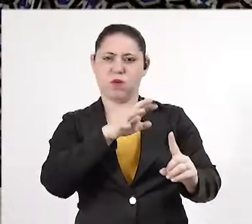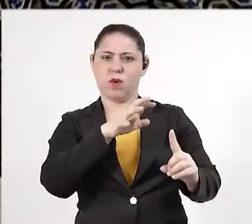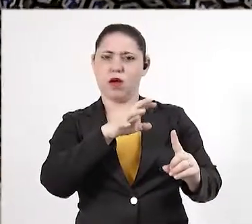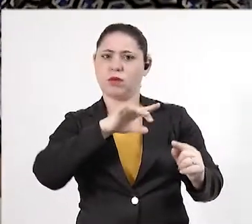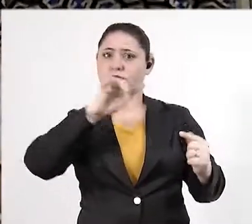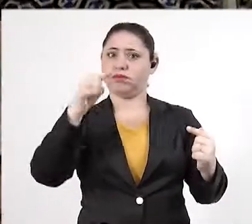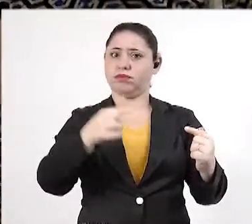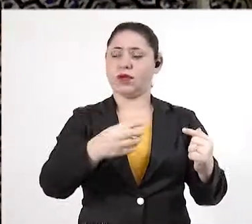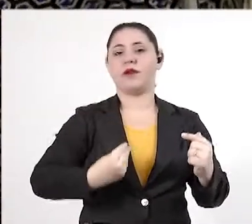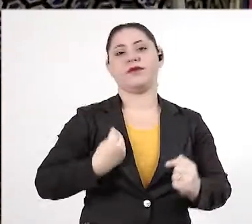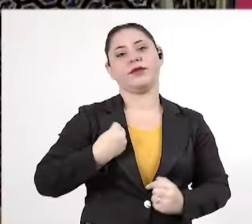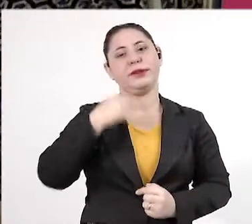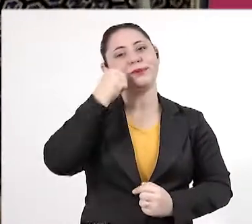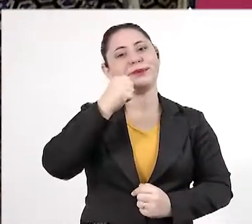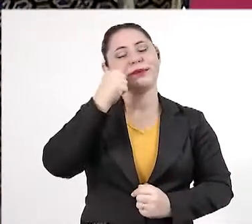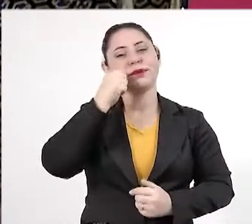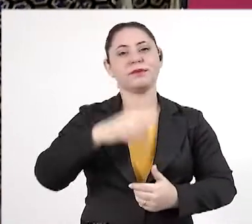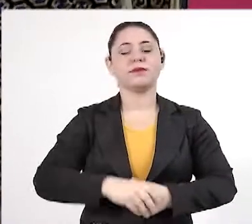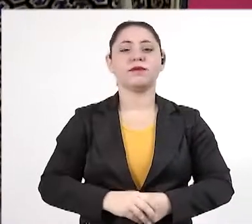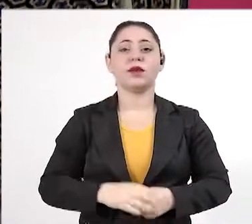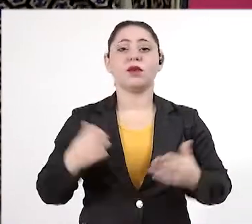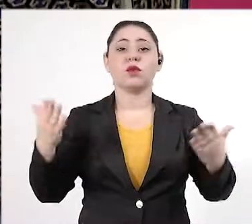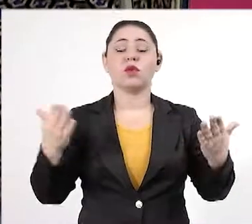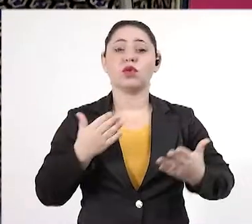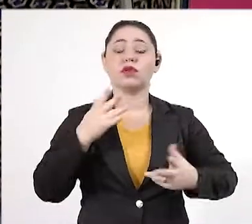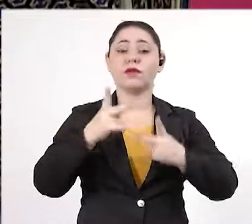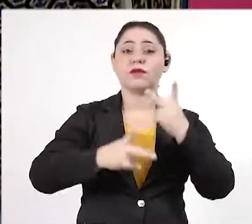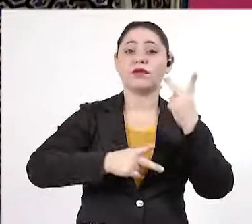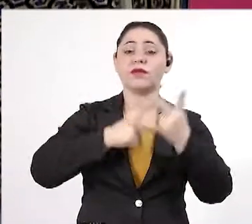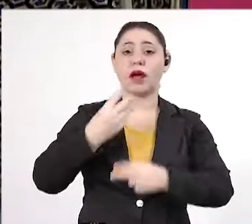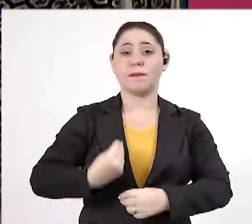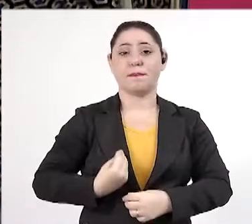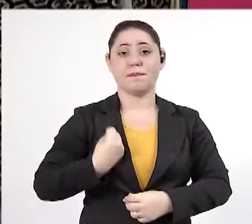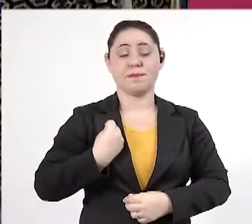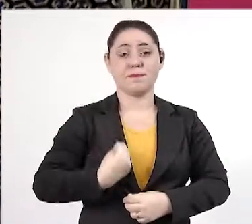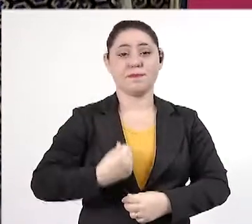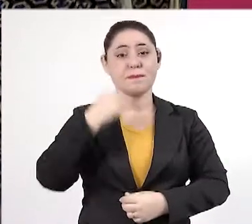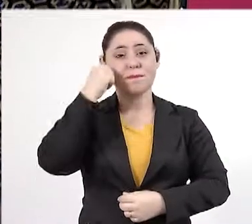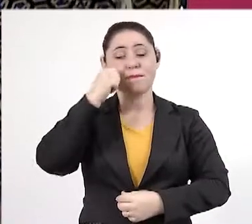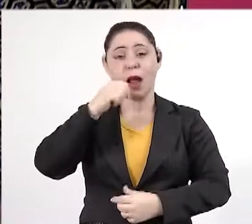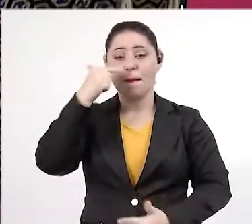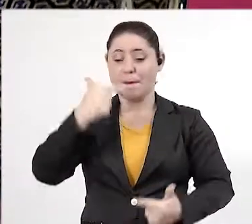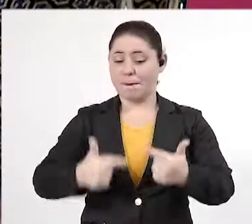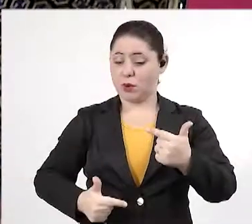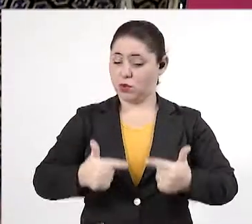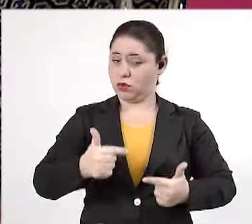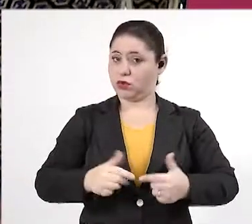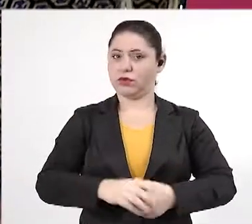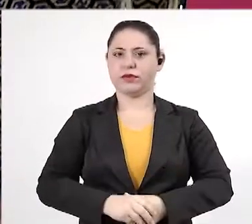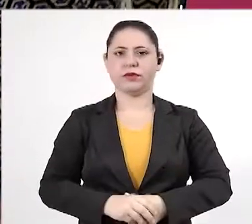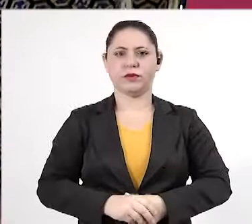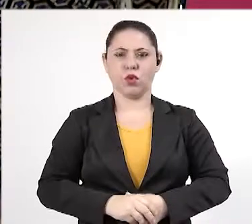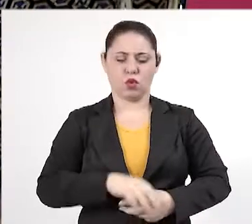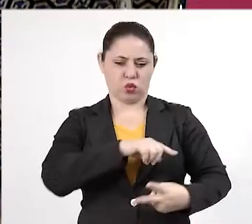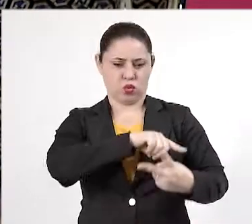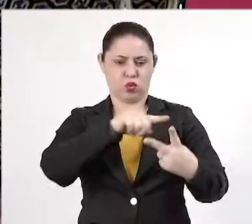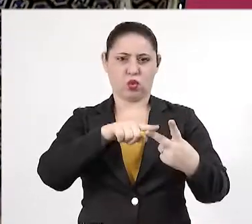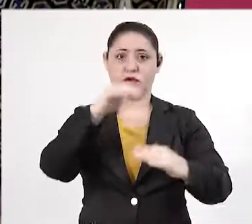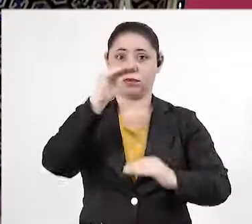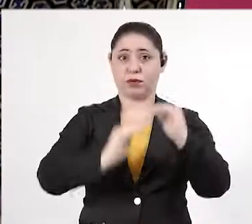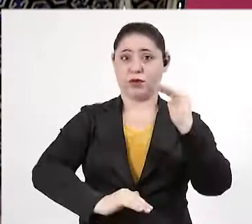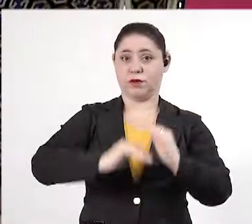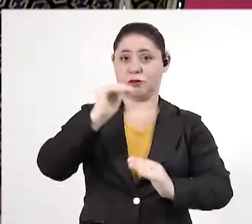afetam diretamente a vida das mulheres. Hoje nós vamos falar sobre a participação delas na política, com